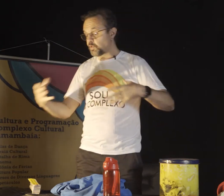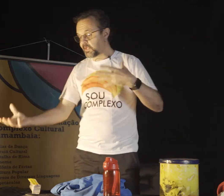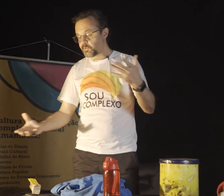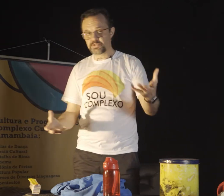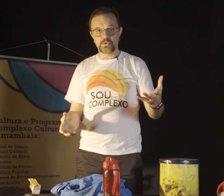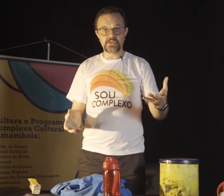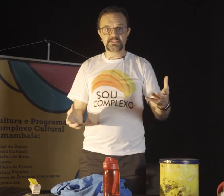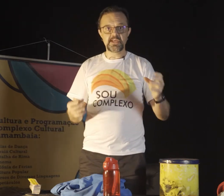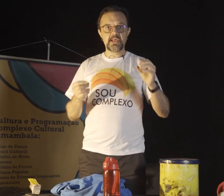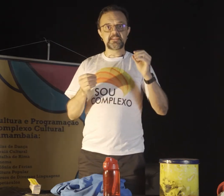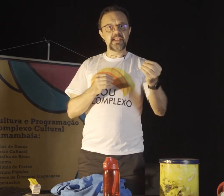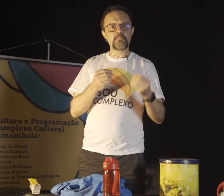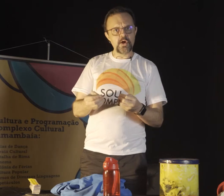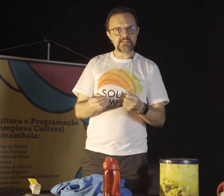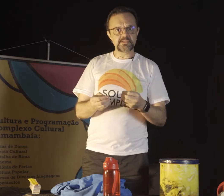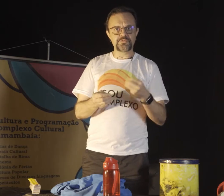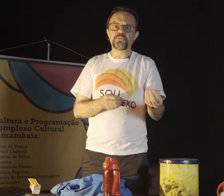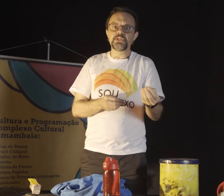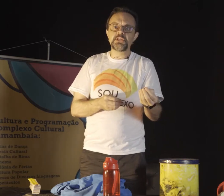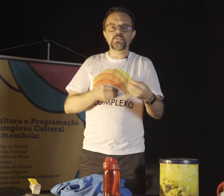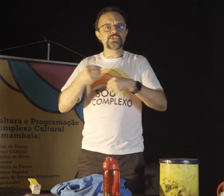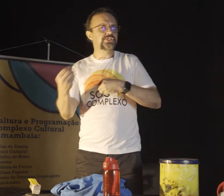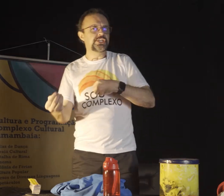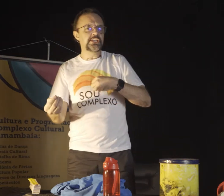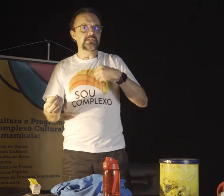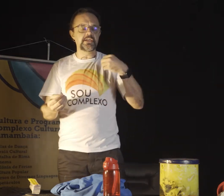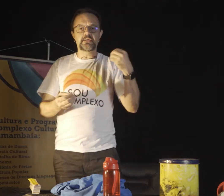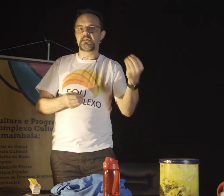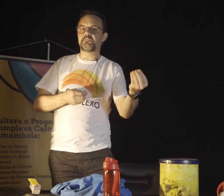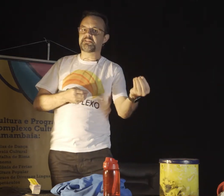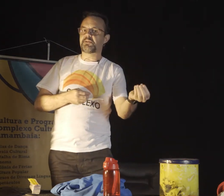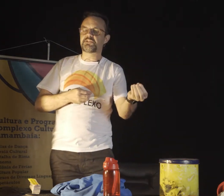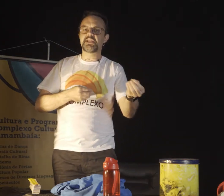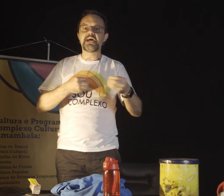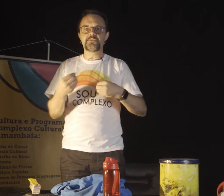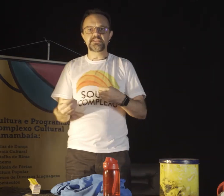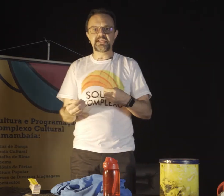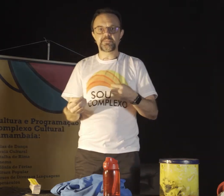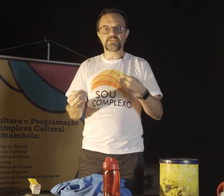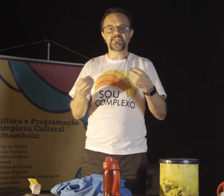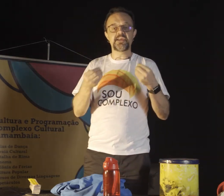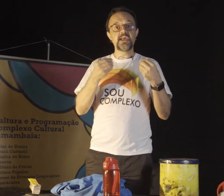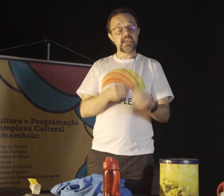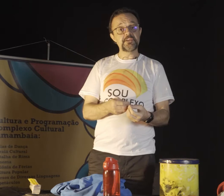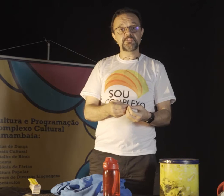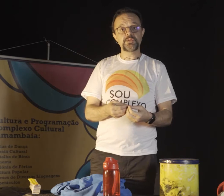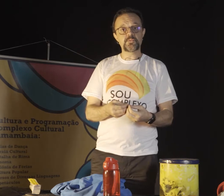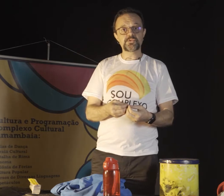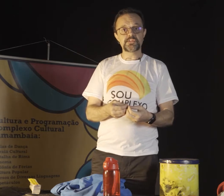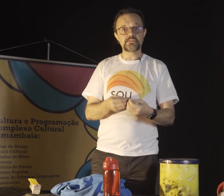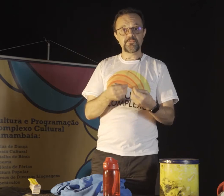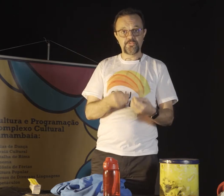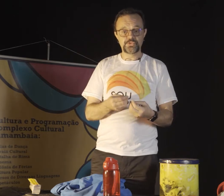estiver escolhendo as cores, ter amostras de figurino ou de tinta que vai estar no cenário e etc, para você ver